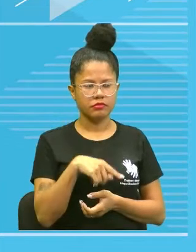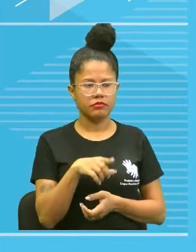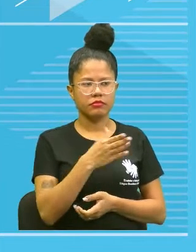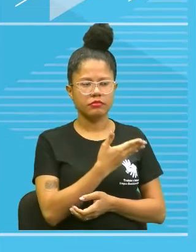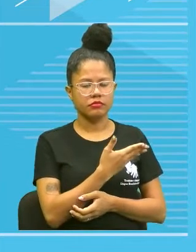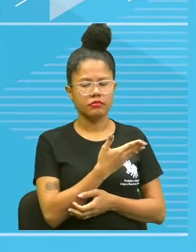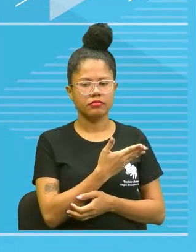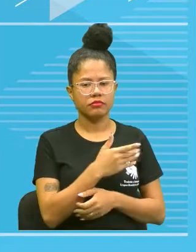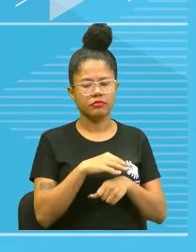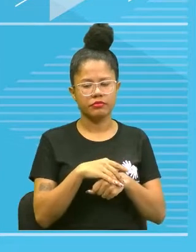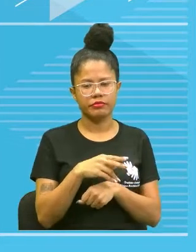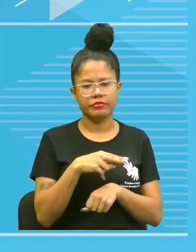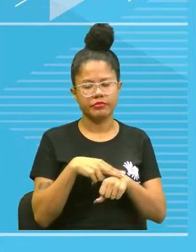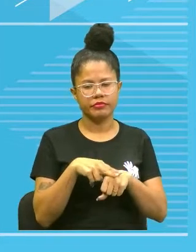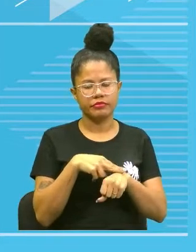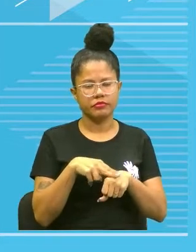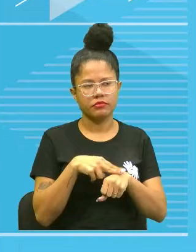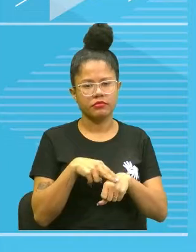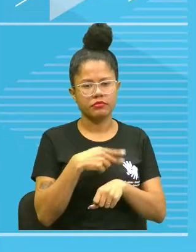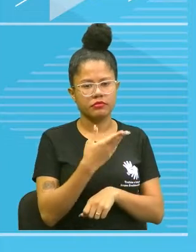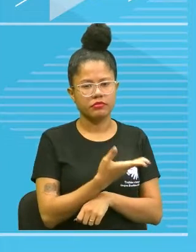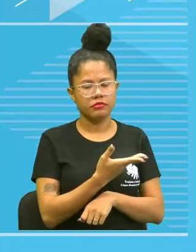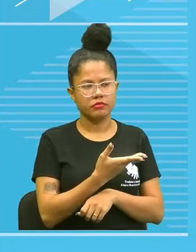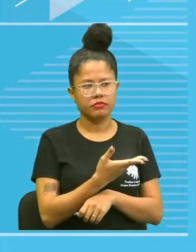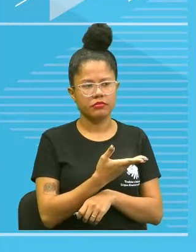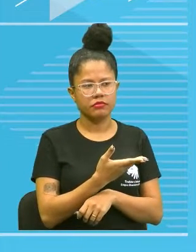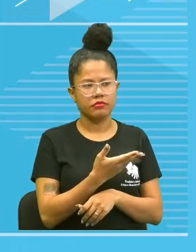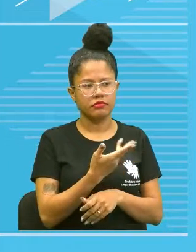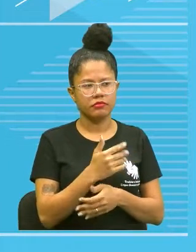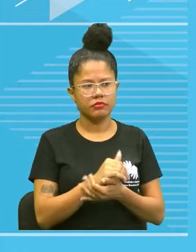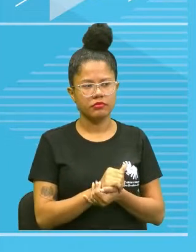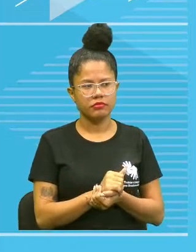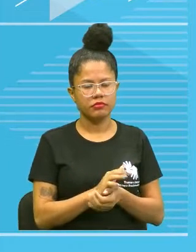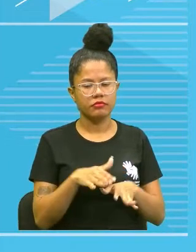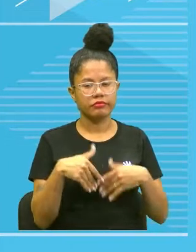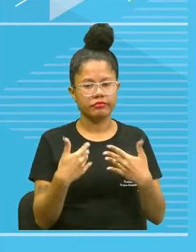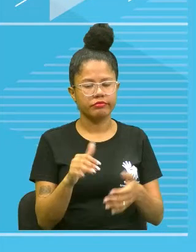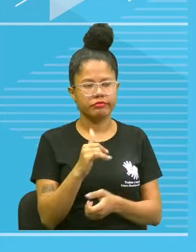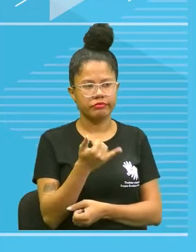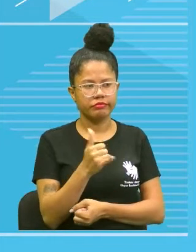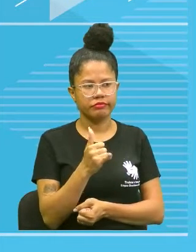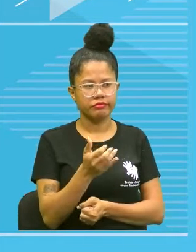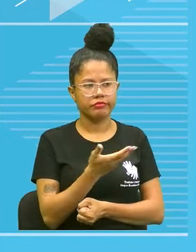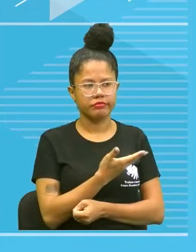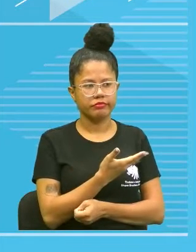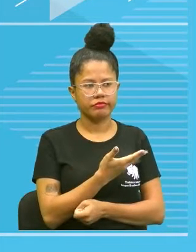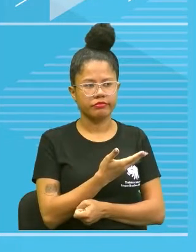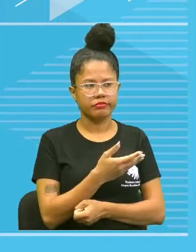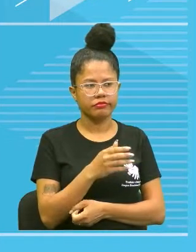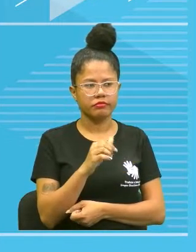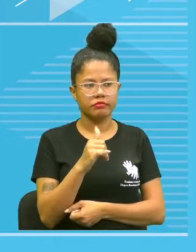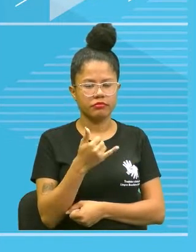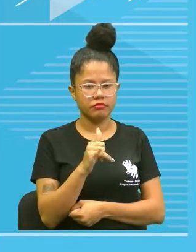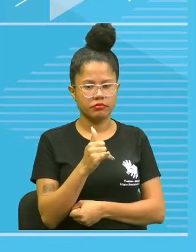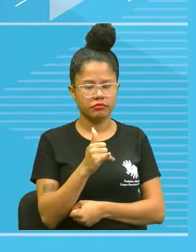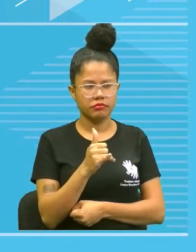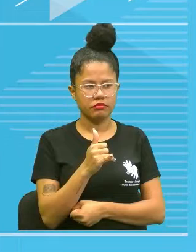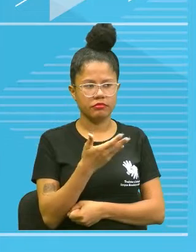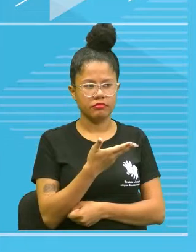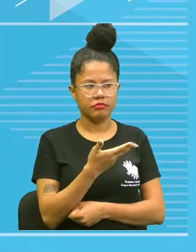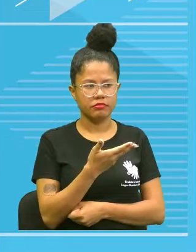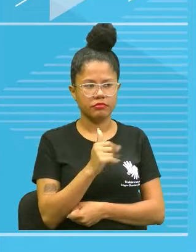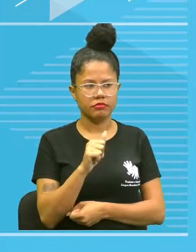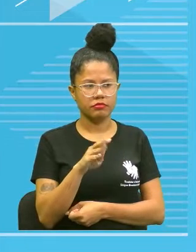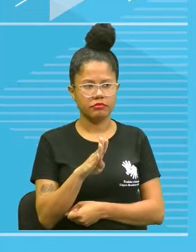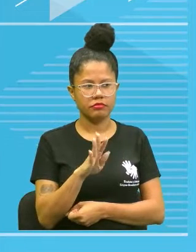aqui, me daria o trabalho total realizado pelo sistema. Trabalho é igual ao trabalho de AB mais de BA,